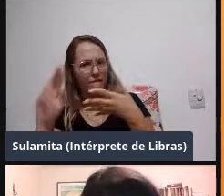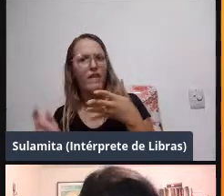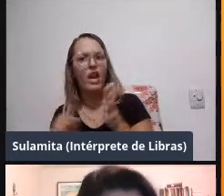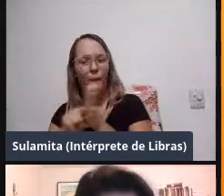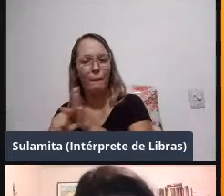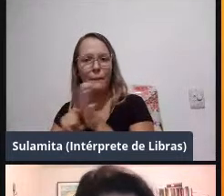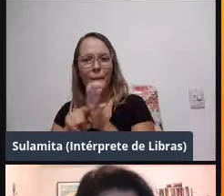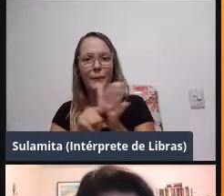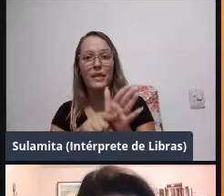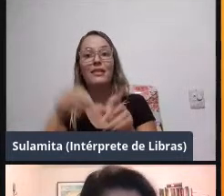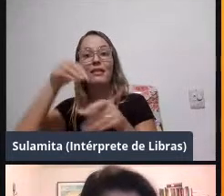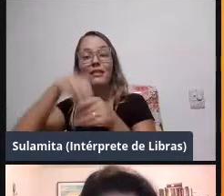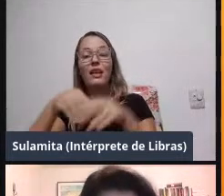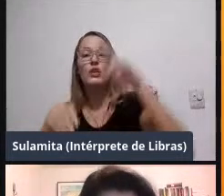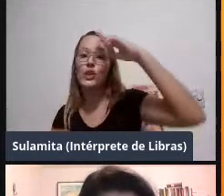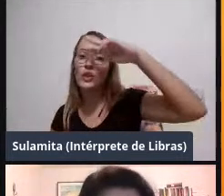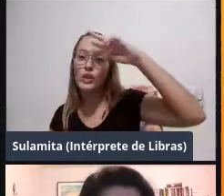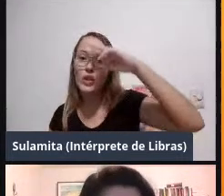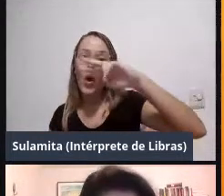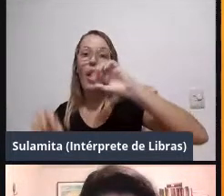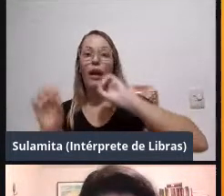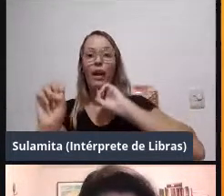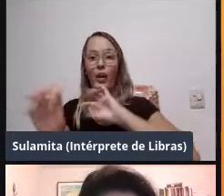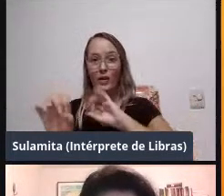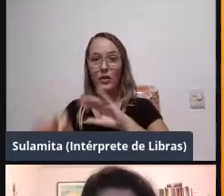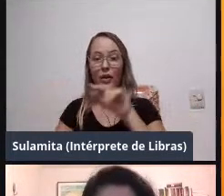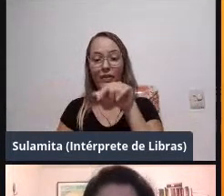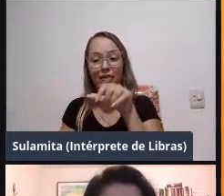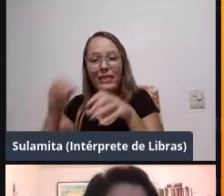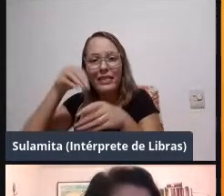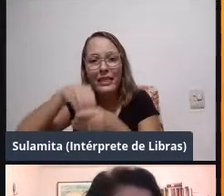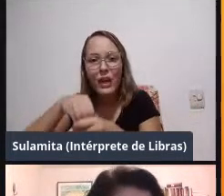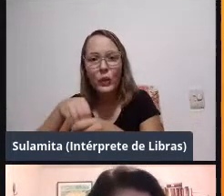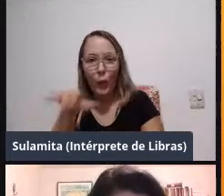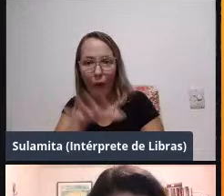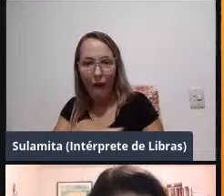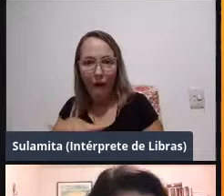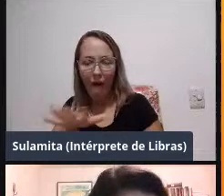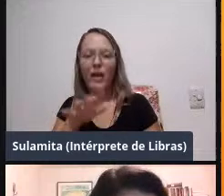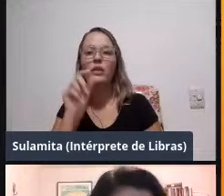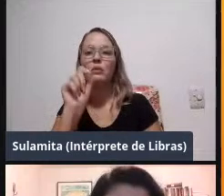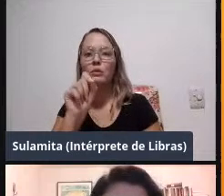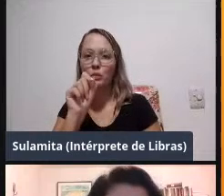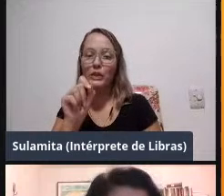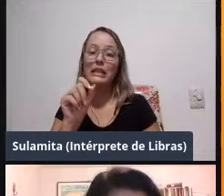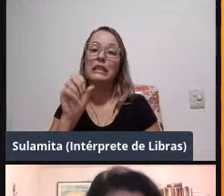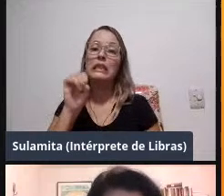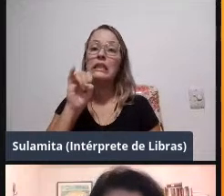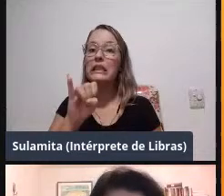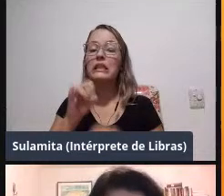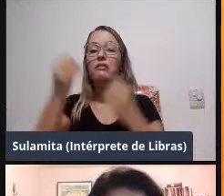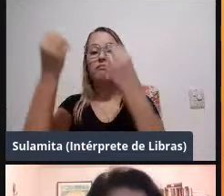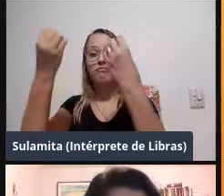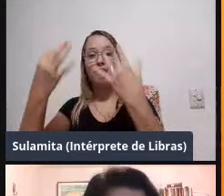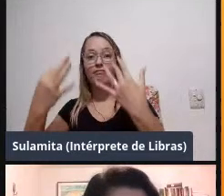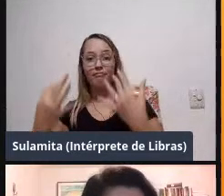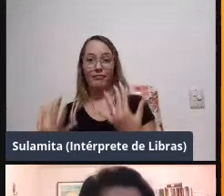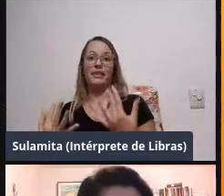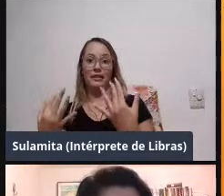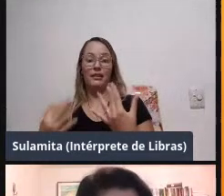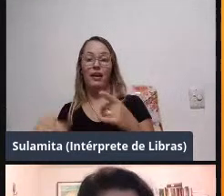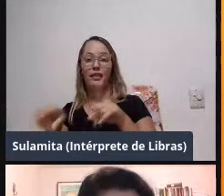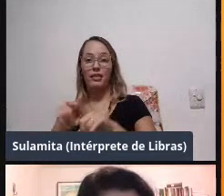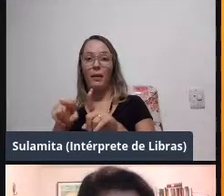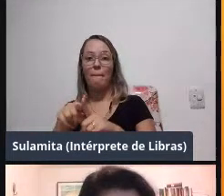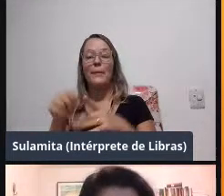sobre a história da história da educação, né, desse campo de pesquisa. E geralmente se explica a história da educação a partir de